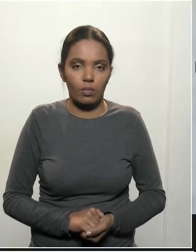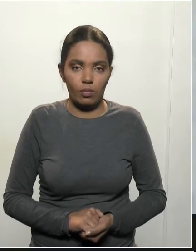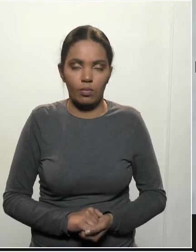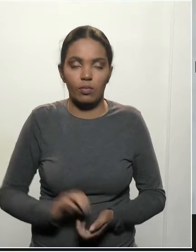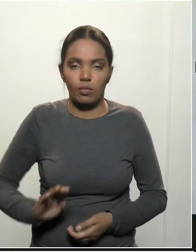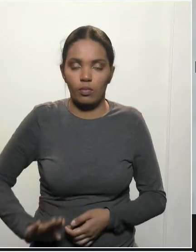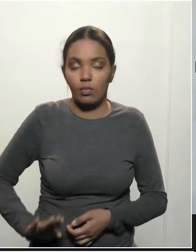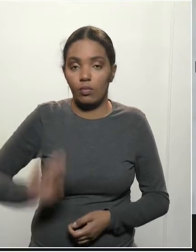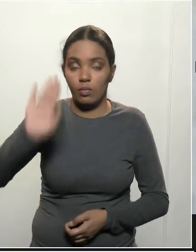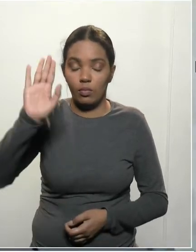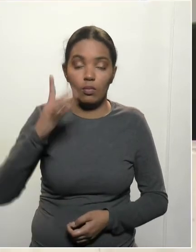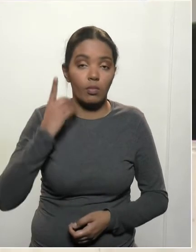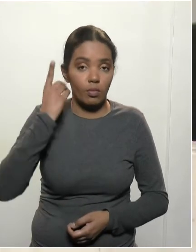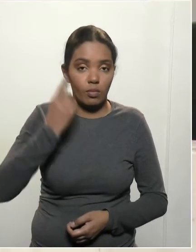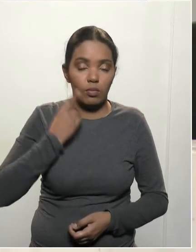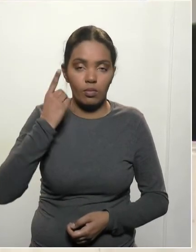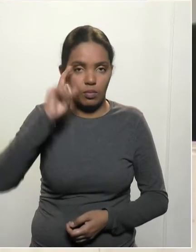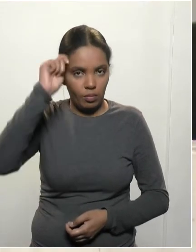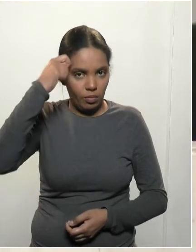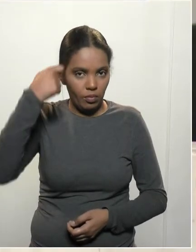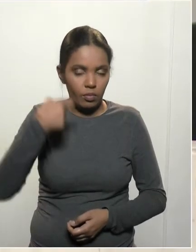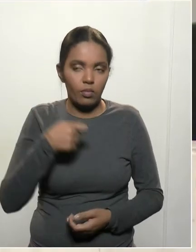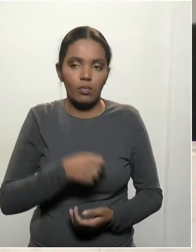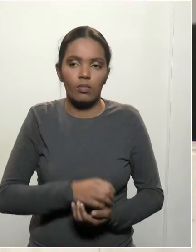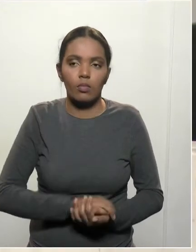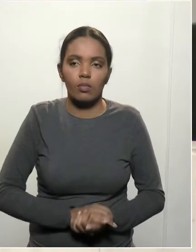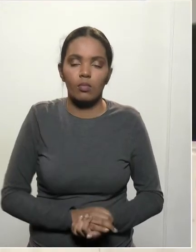Questão de ordem, deputado Alibeli Neto.